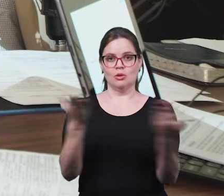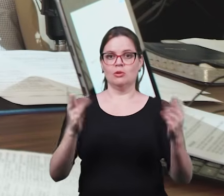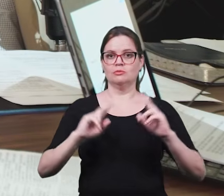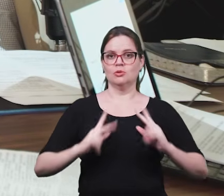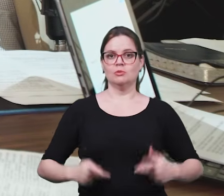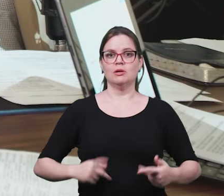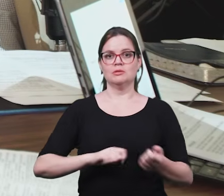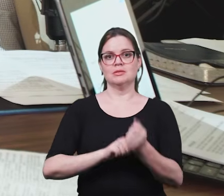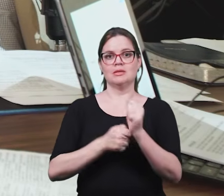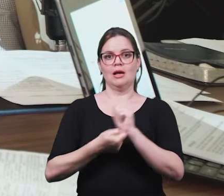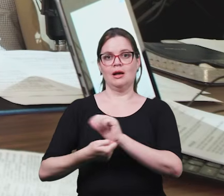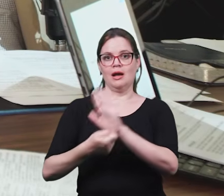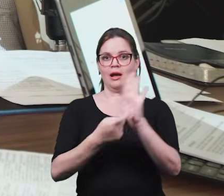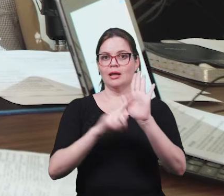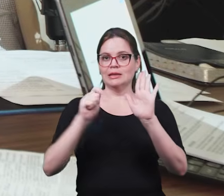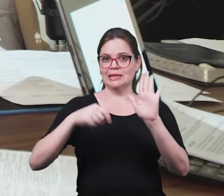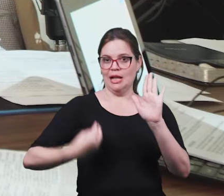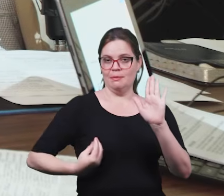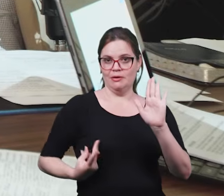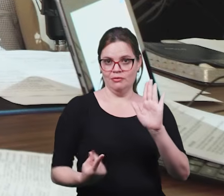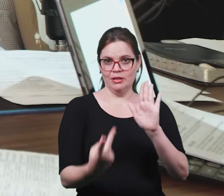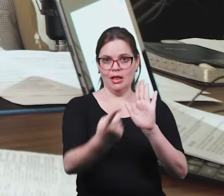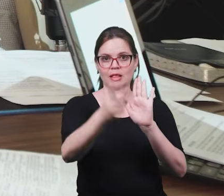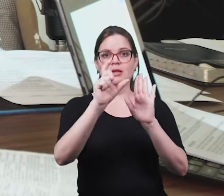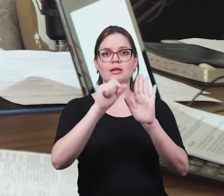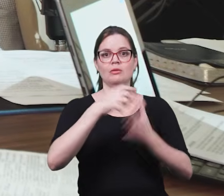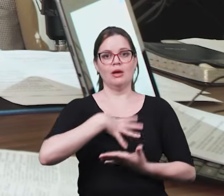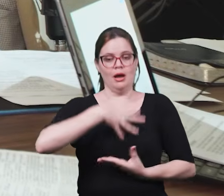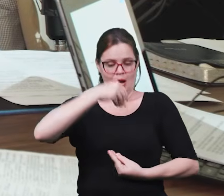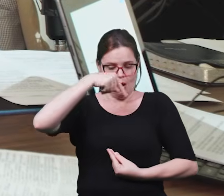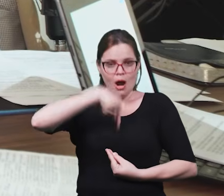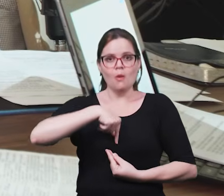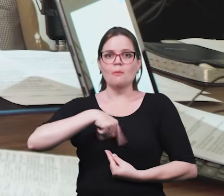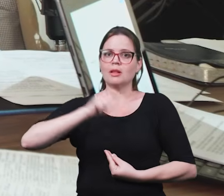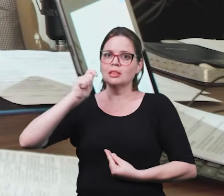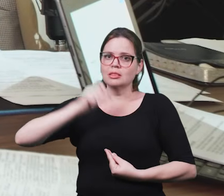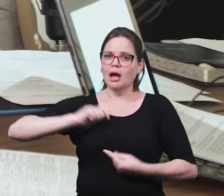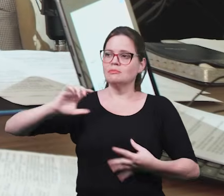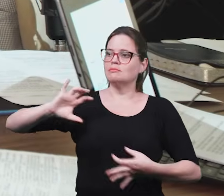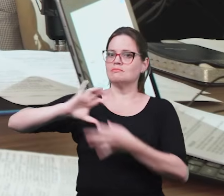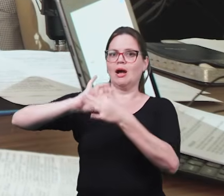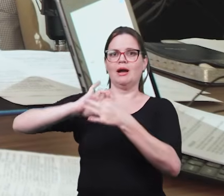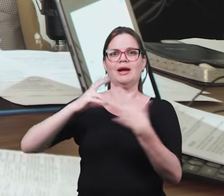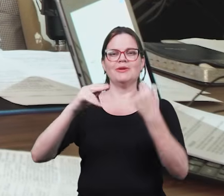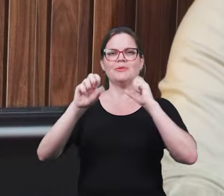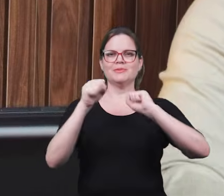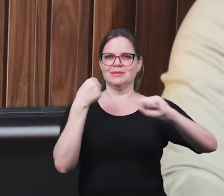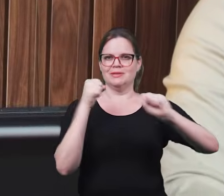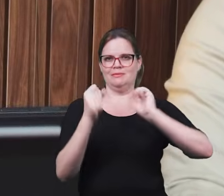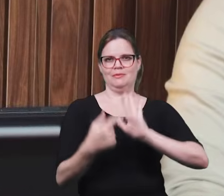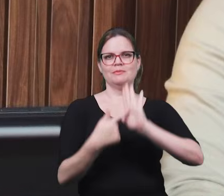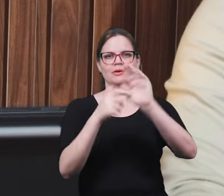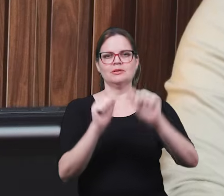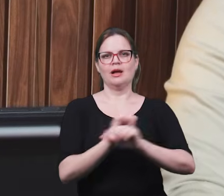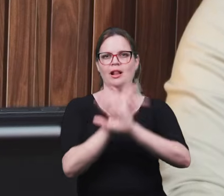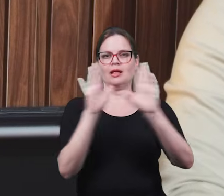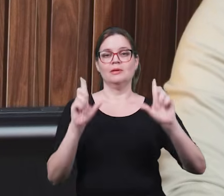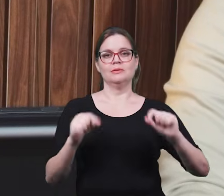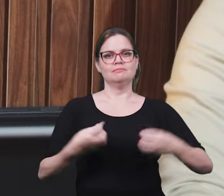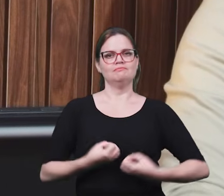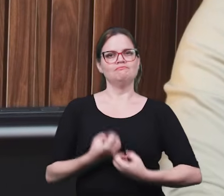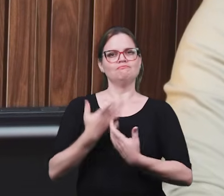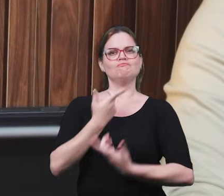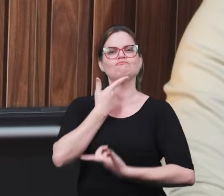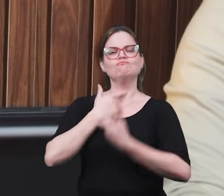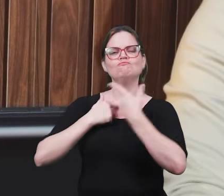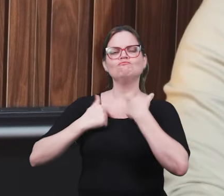o segredo da imortalidade, né? Que é a sua alma. E o salmista, como foi citado aqui, ele expressa